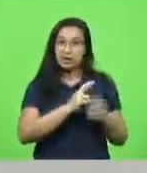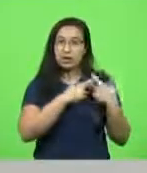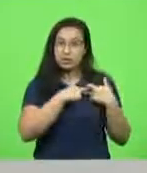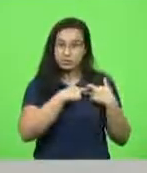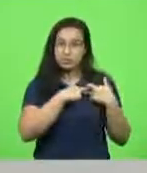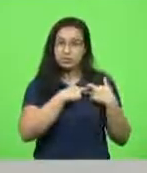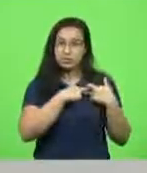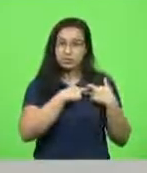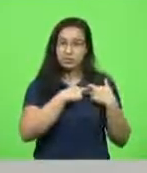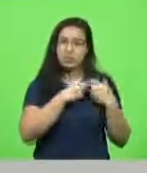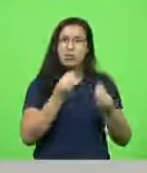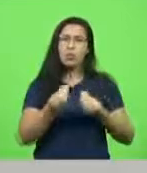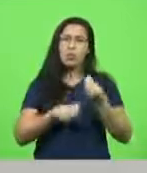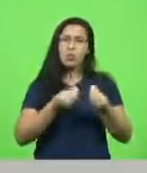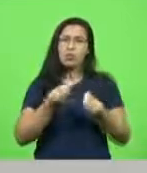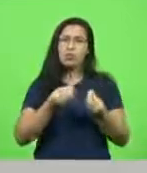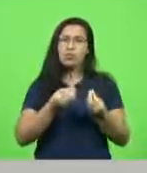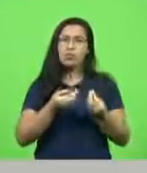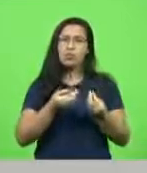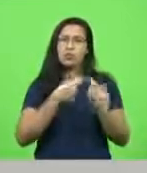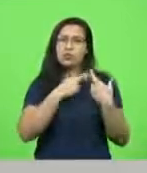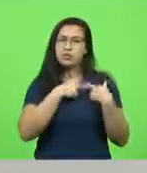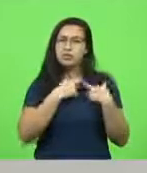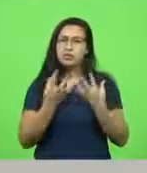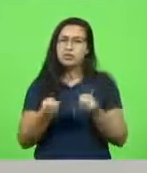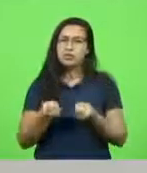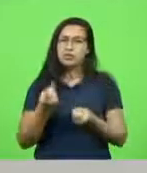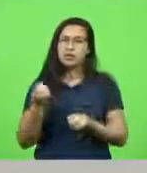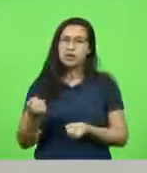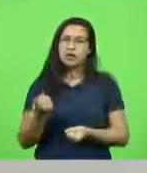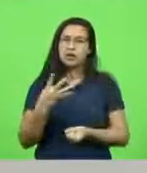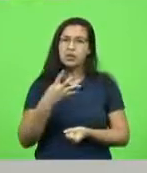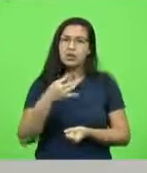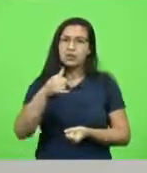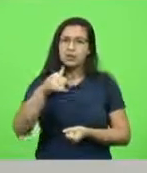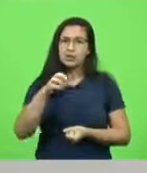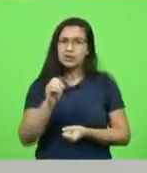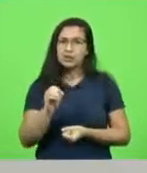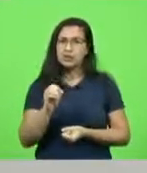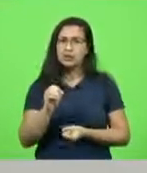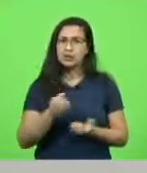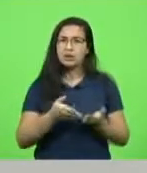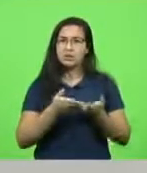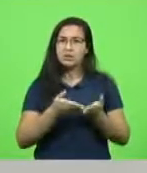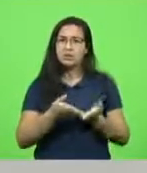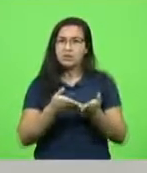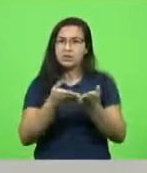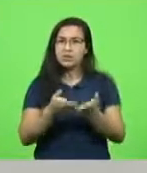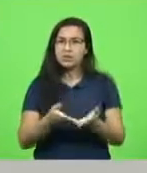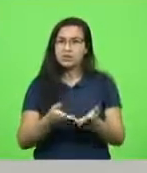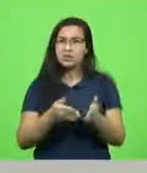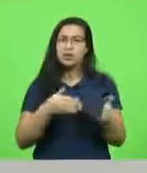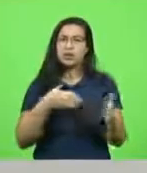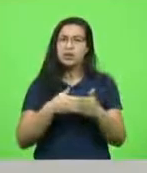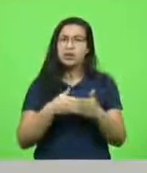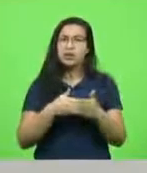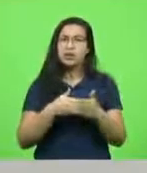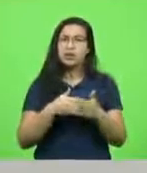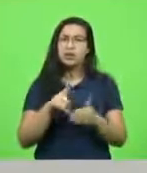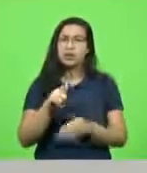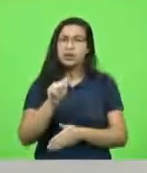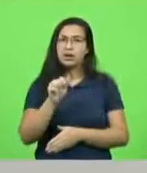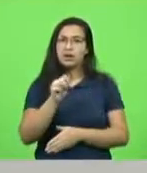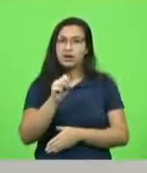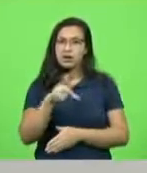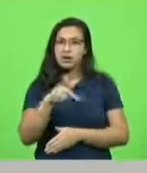assumir 470 de Navegantes que a ideia o Gaspar e não vai